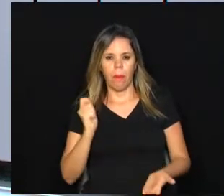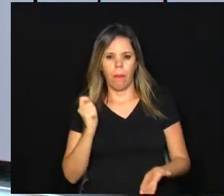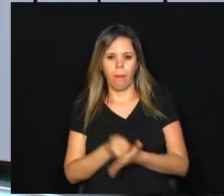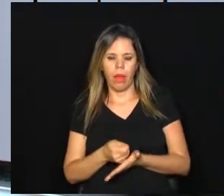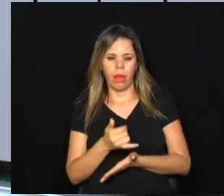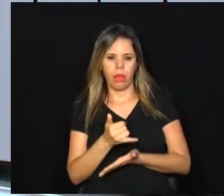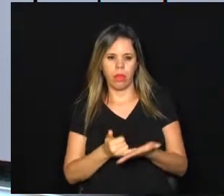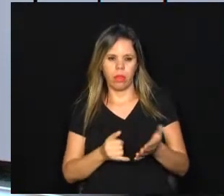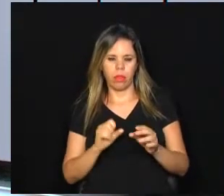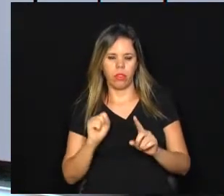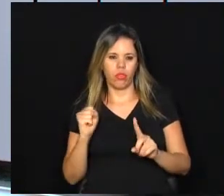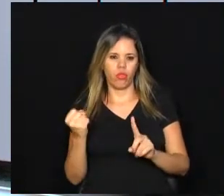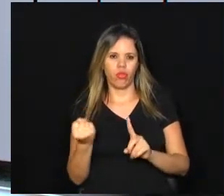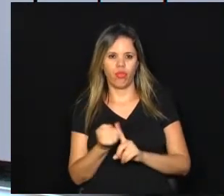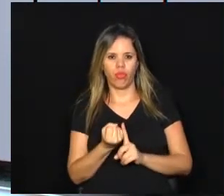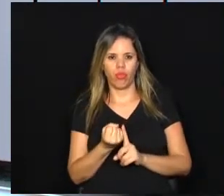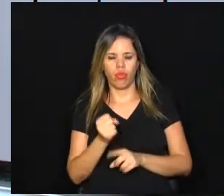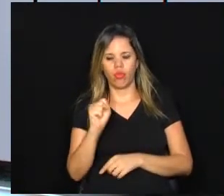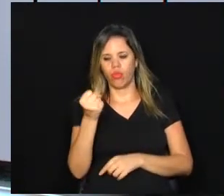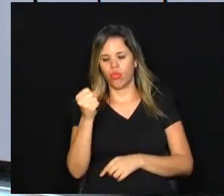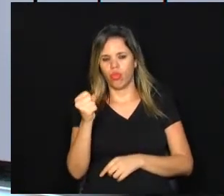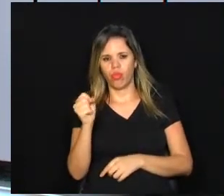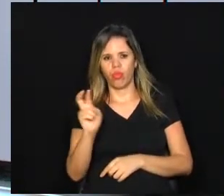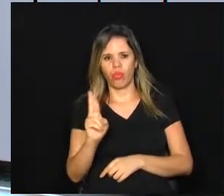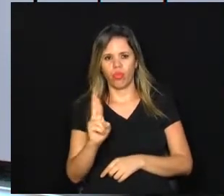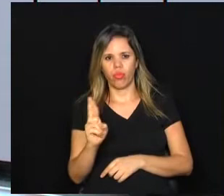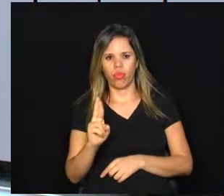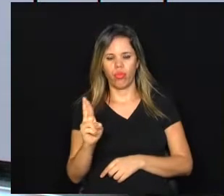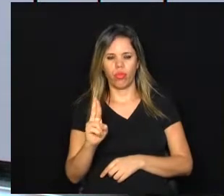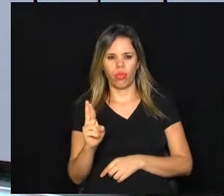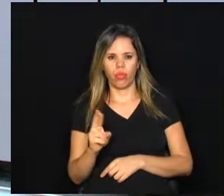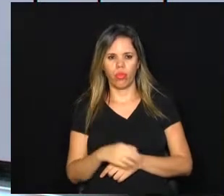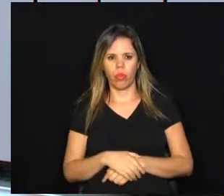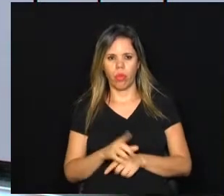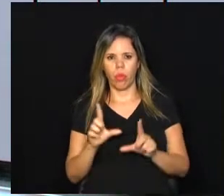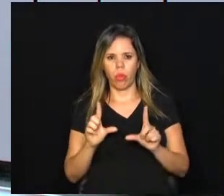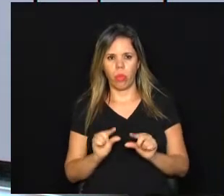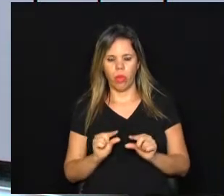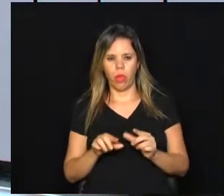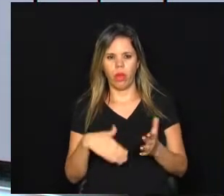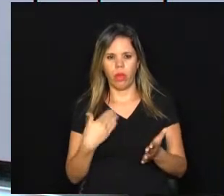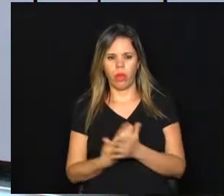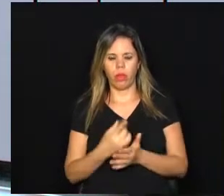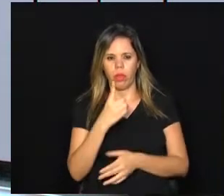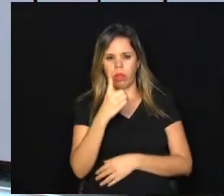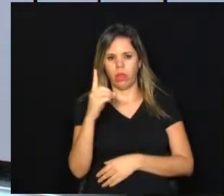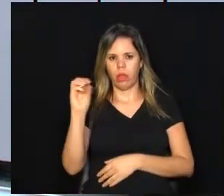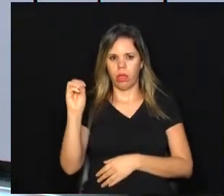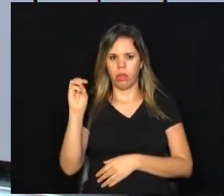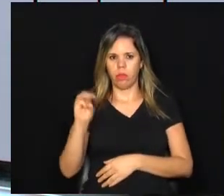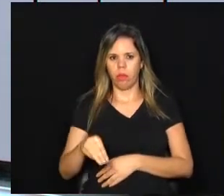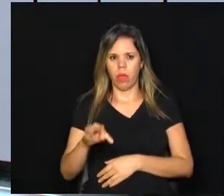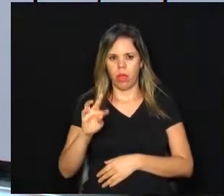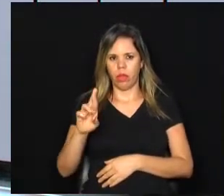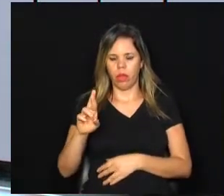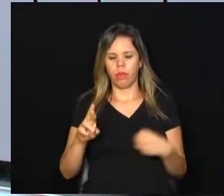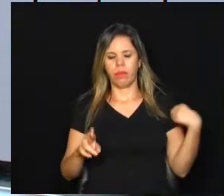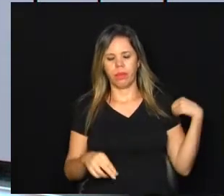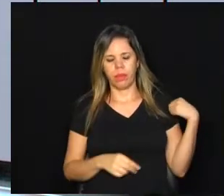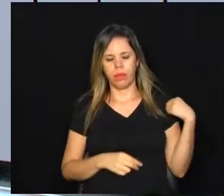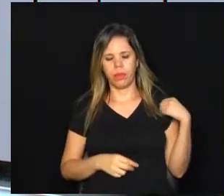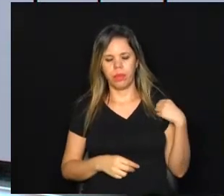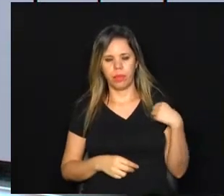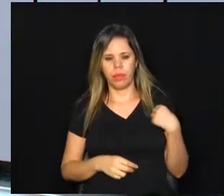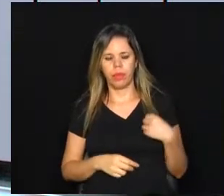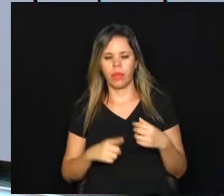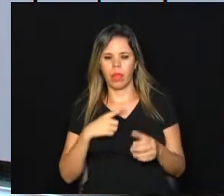tarifa social, que é perto de R$ 8,00. Que é o mínimo. Que é o mínimo, até 10 metros cúbicos, né? Então, a gente